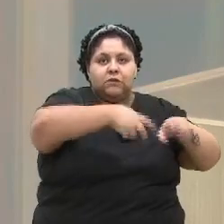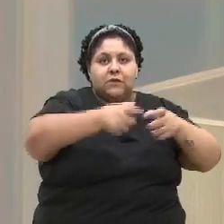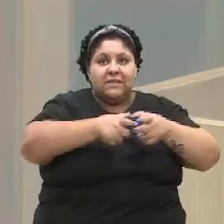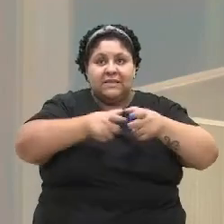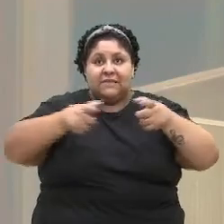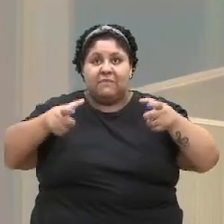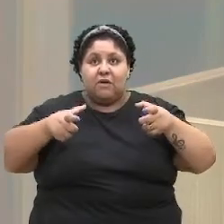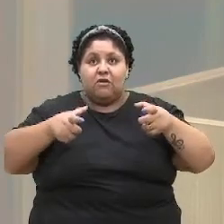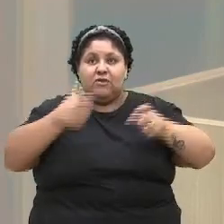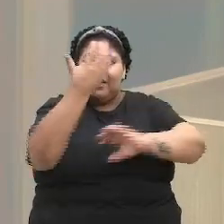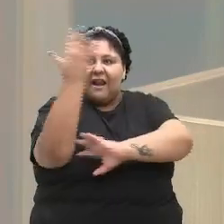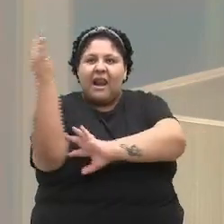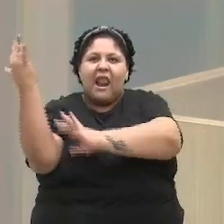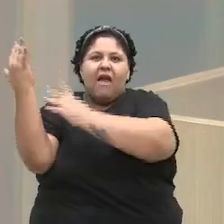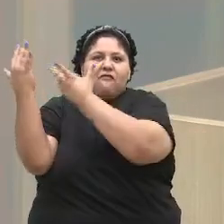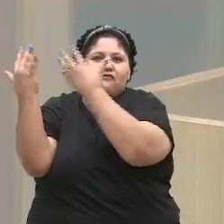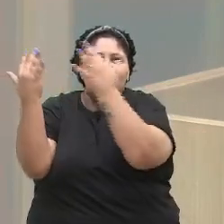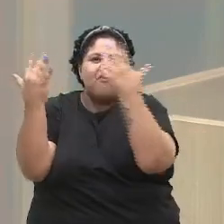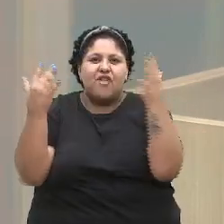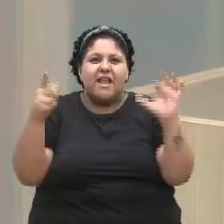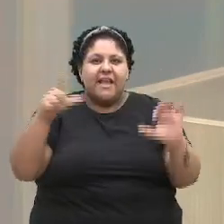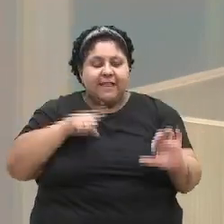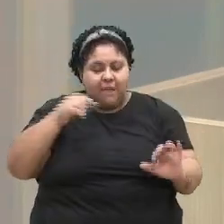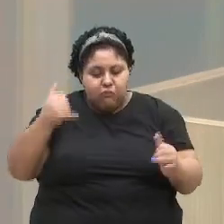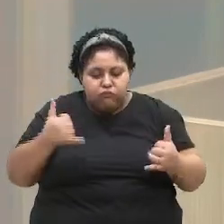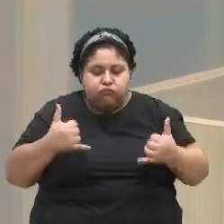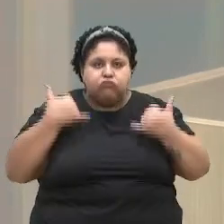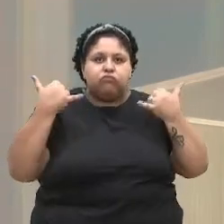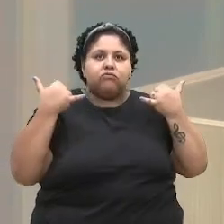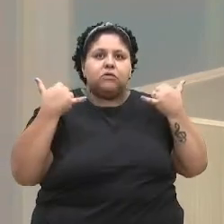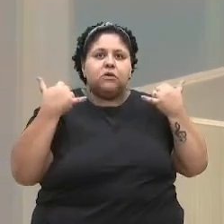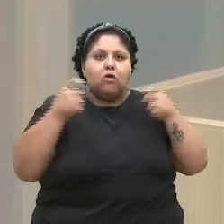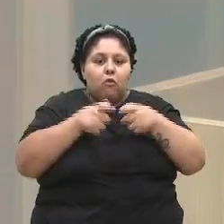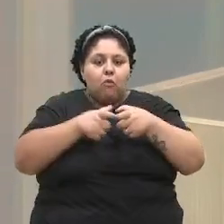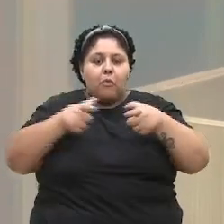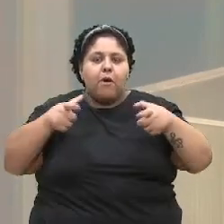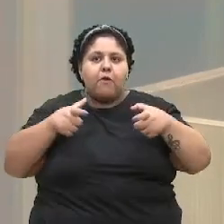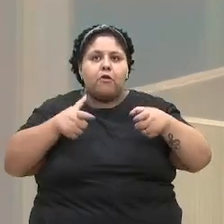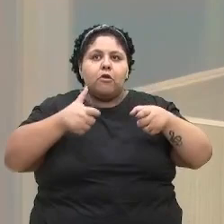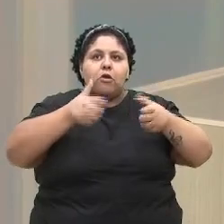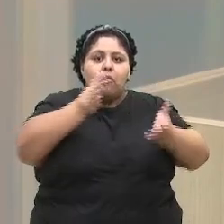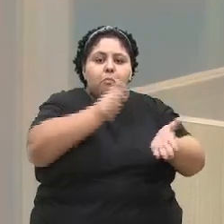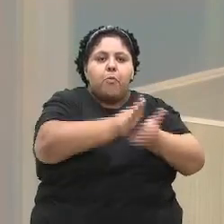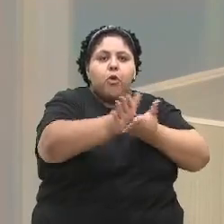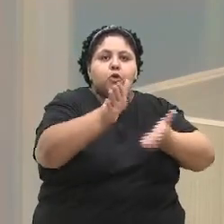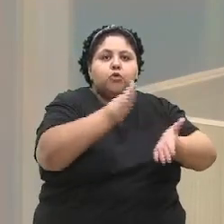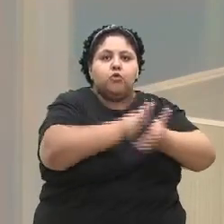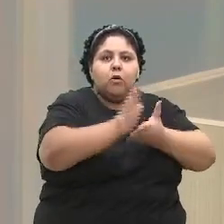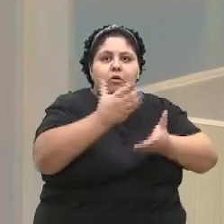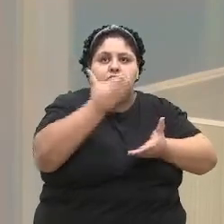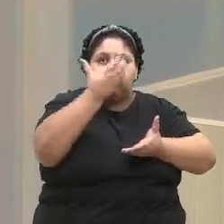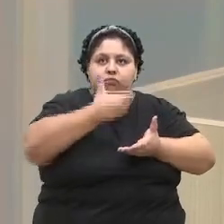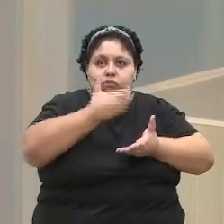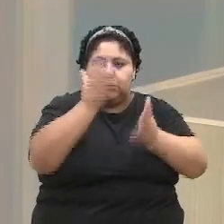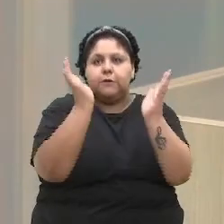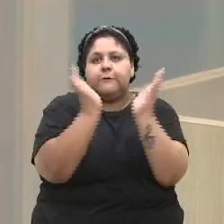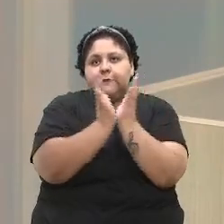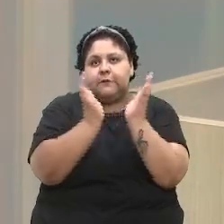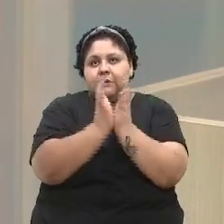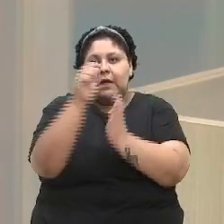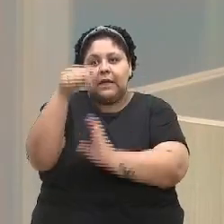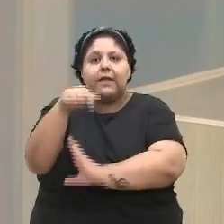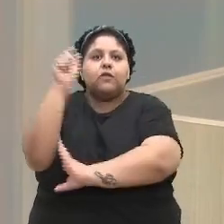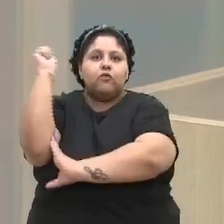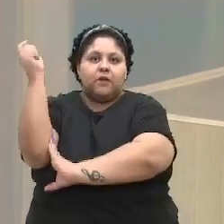lavouras que nós temos que nos orgulha de ser o maior produtor de orte frut e granjeiros do Rio Grande